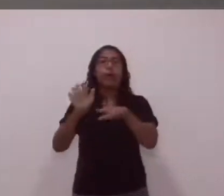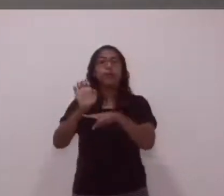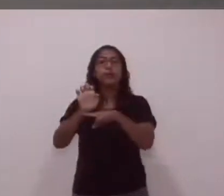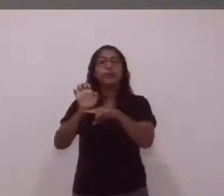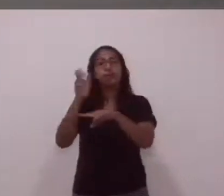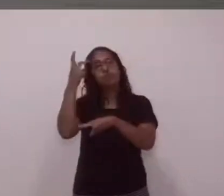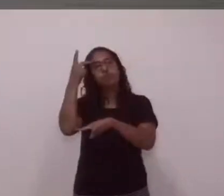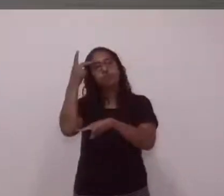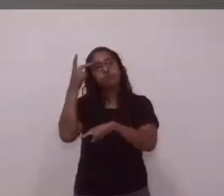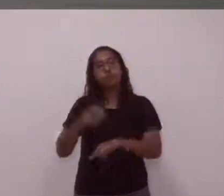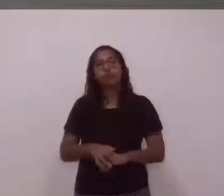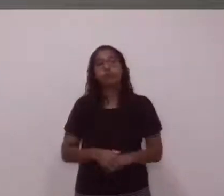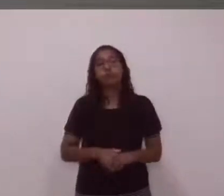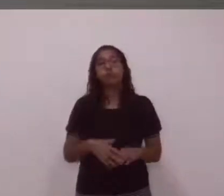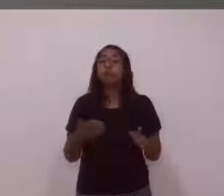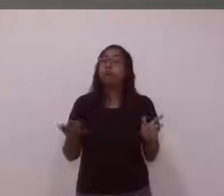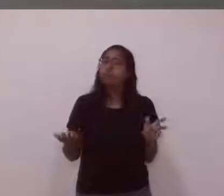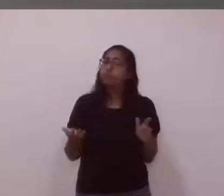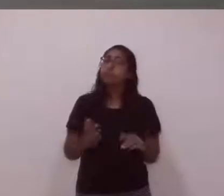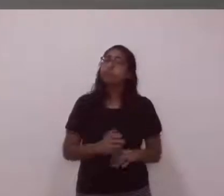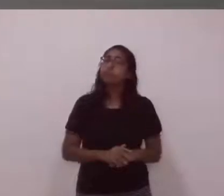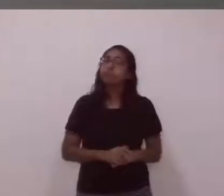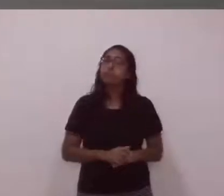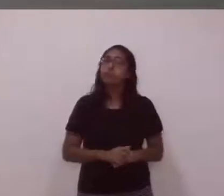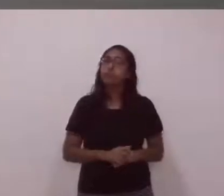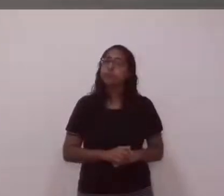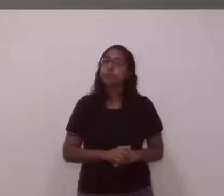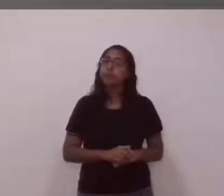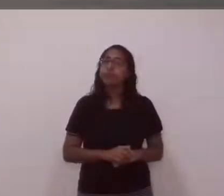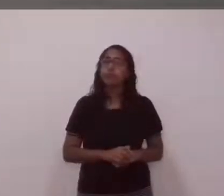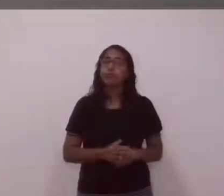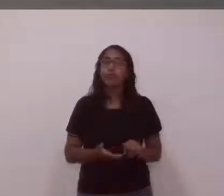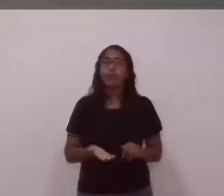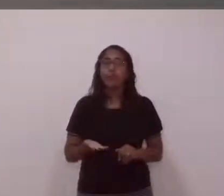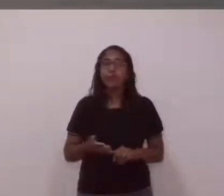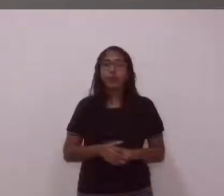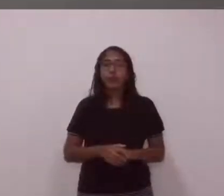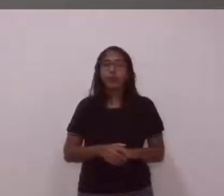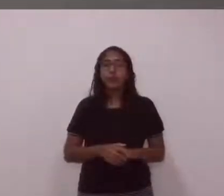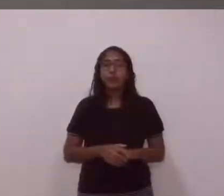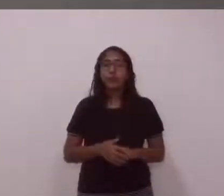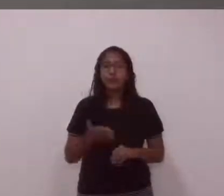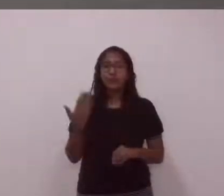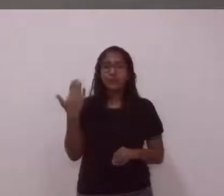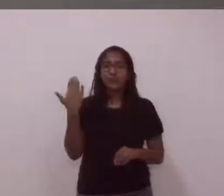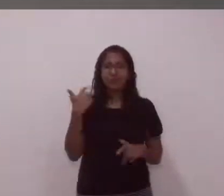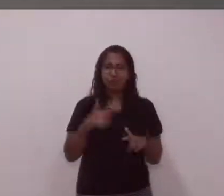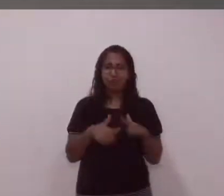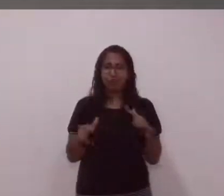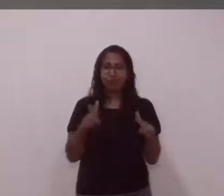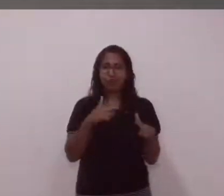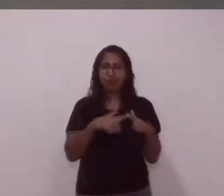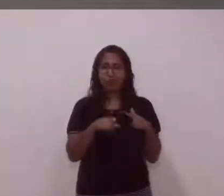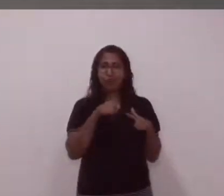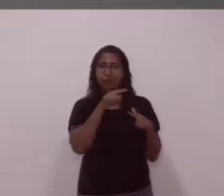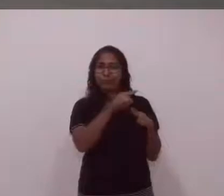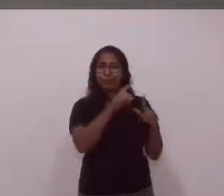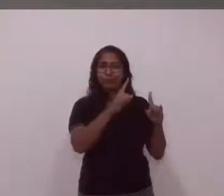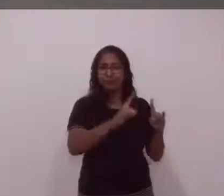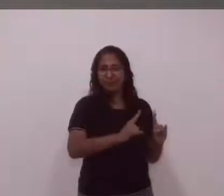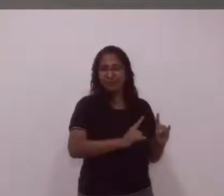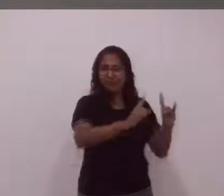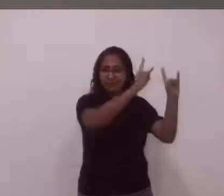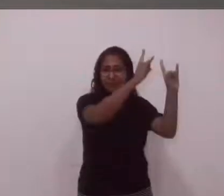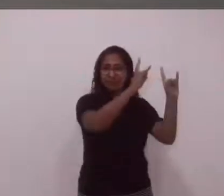então eu vejo que realmente quando teve esse problema lá essa situação da polícia